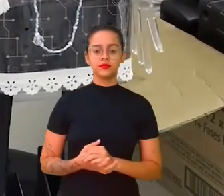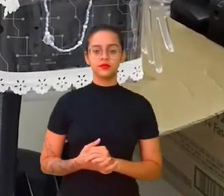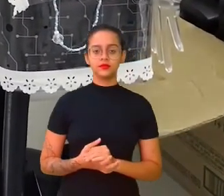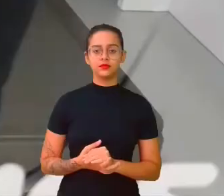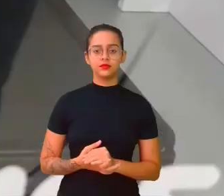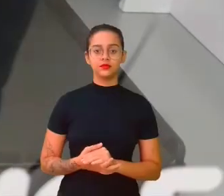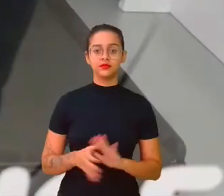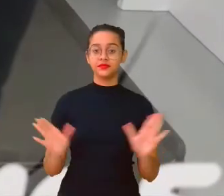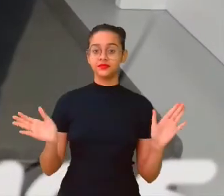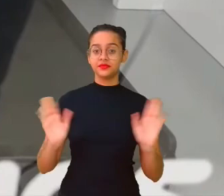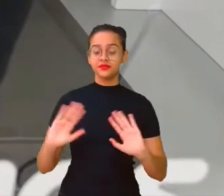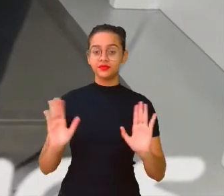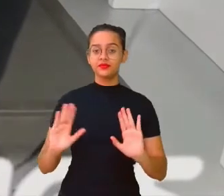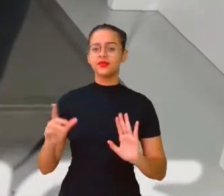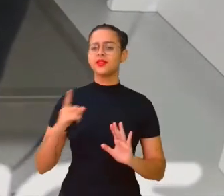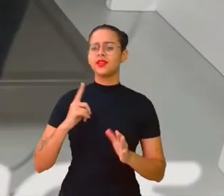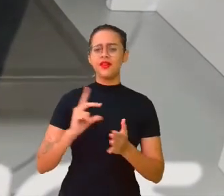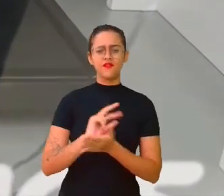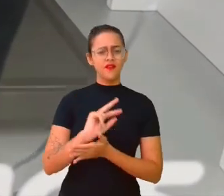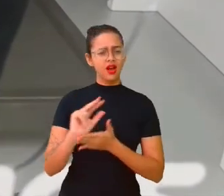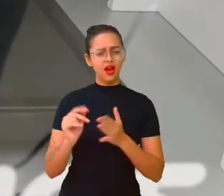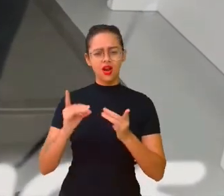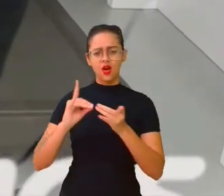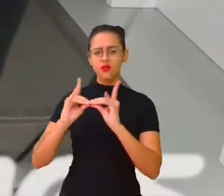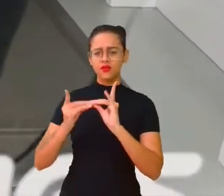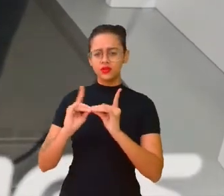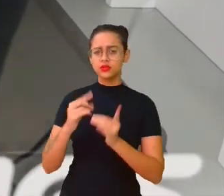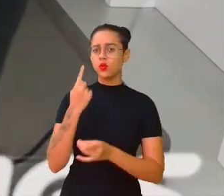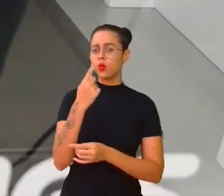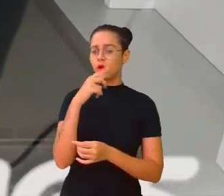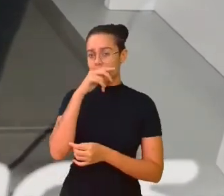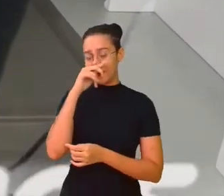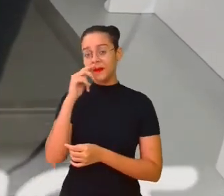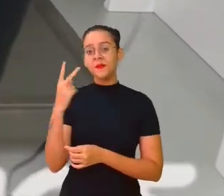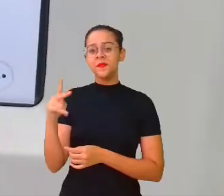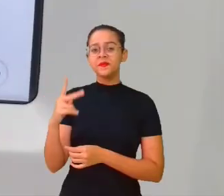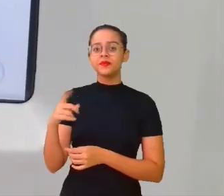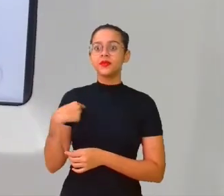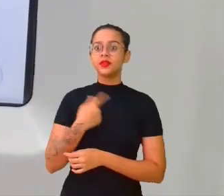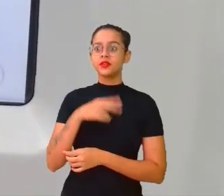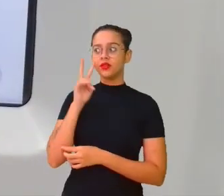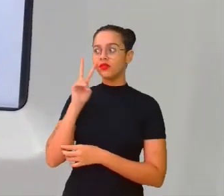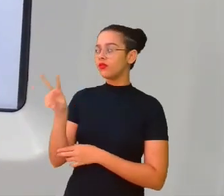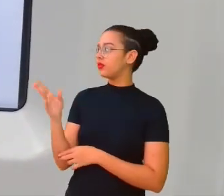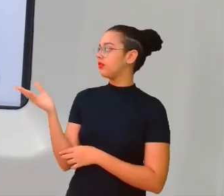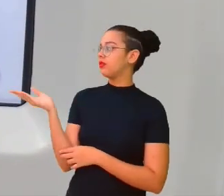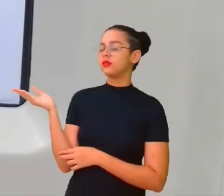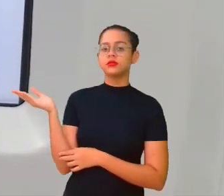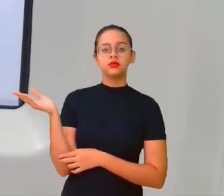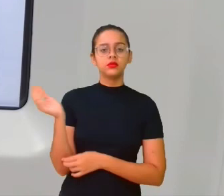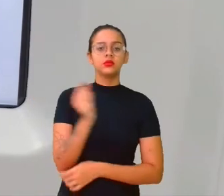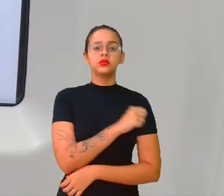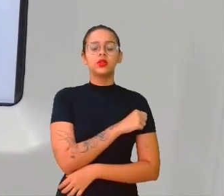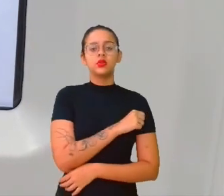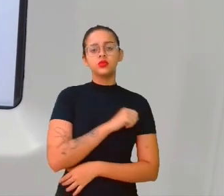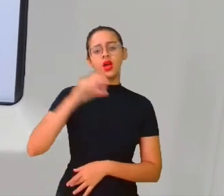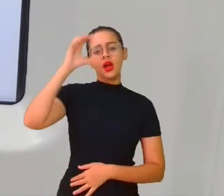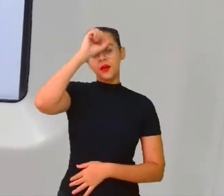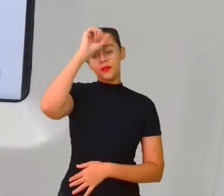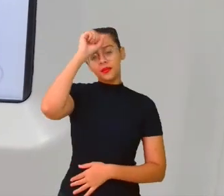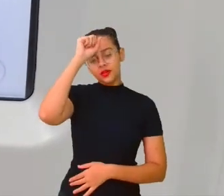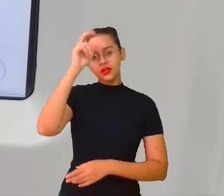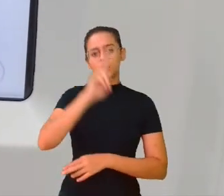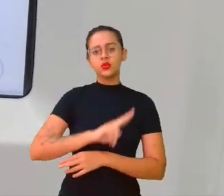O evento contou com várias oficinas e uma delas foi essa que a gente está vendo aí, ó, que os estudantes aprenderam a mexer